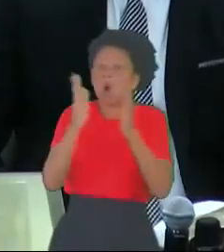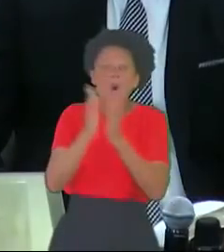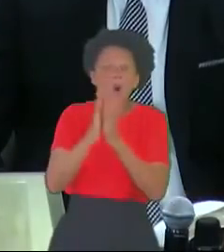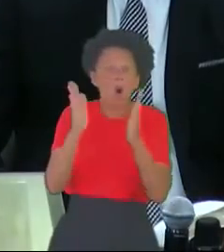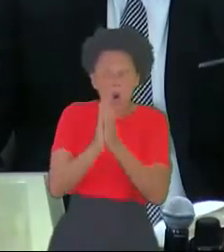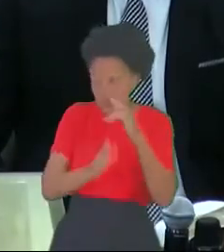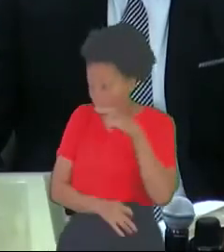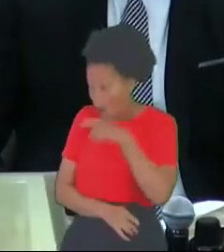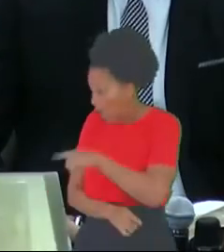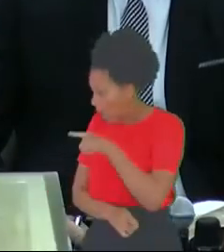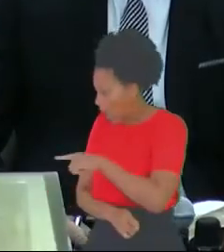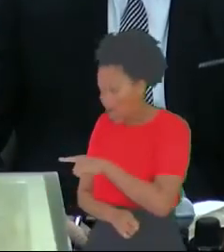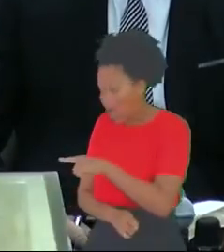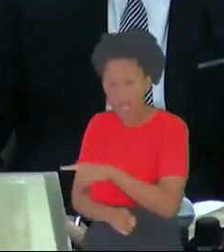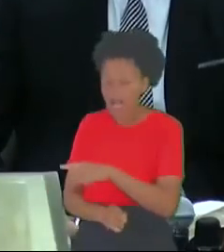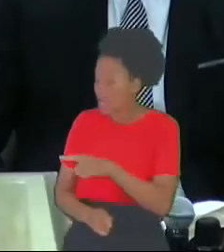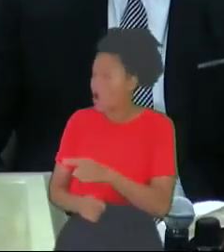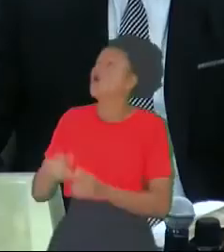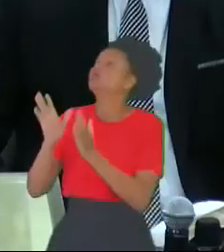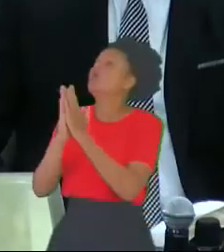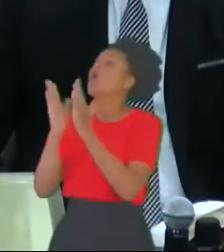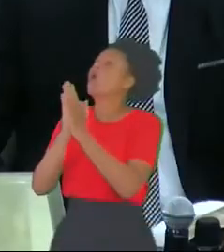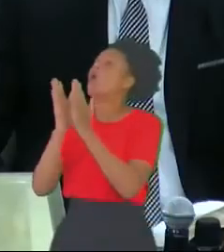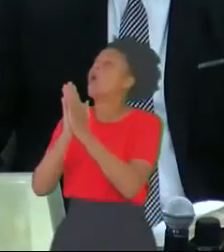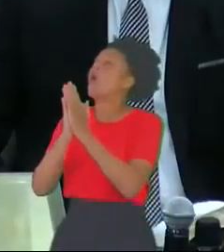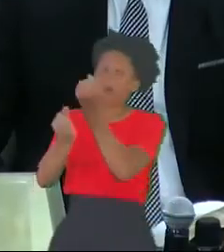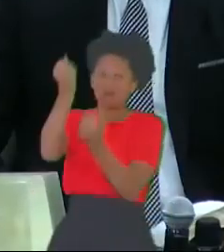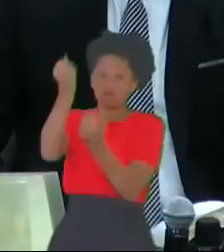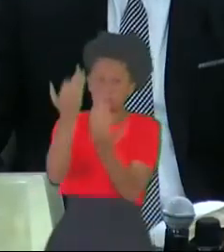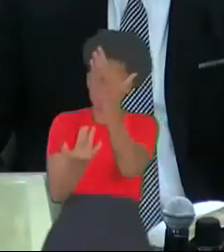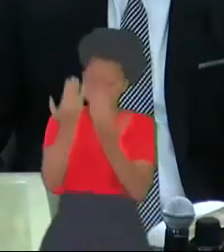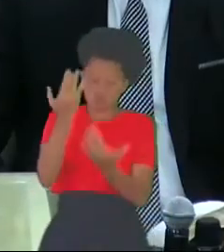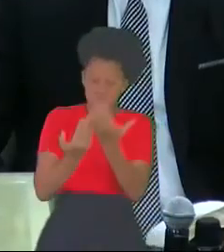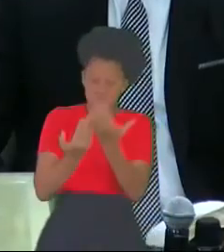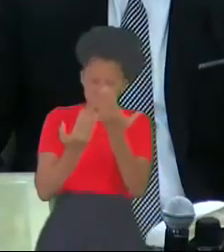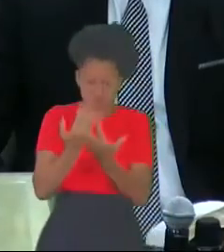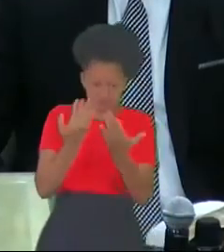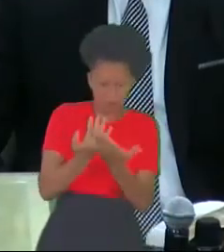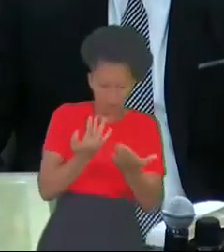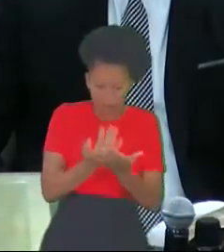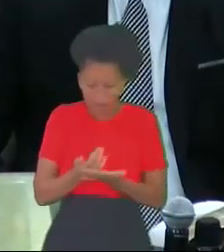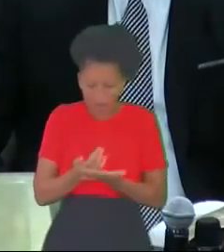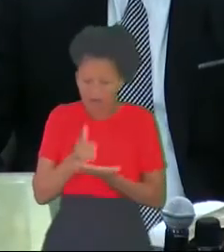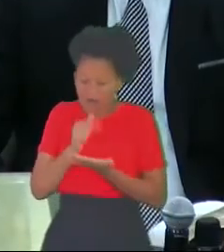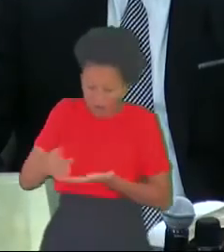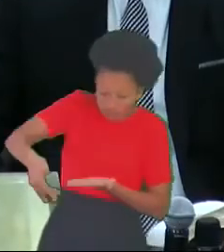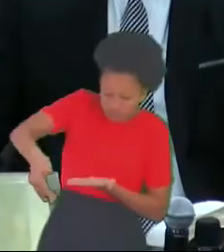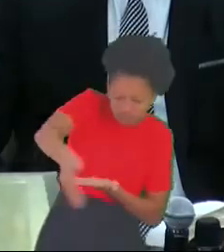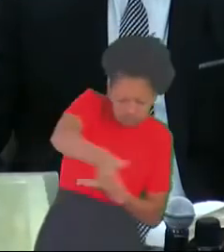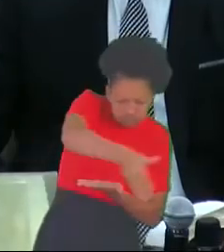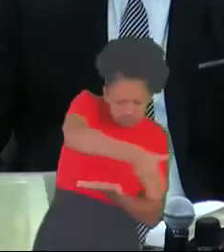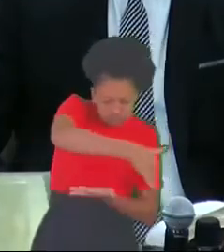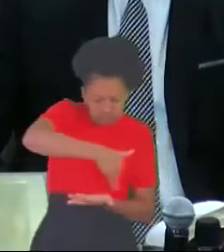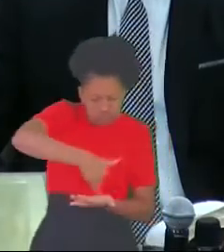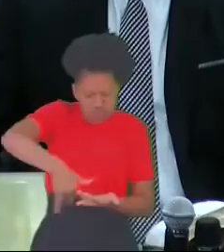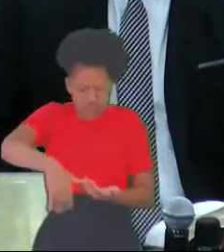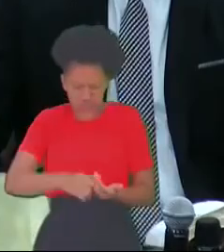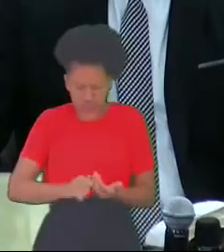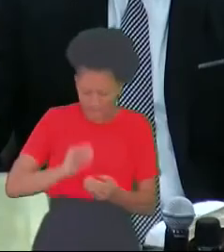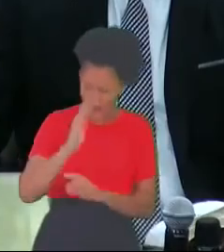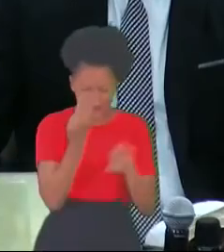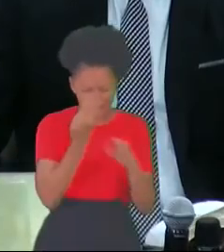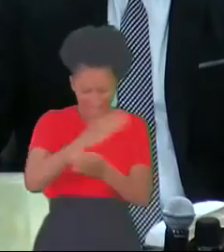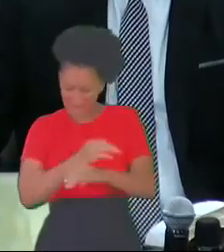irmãos amados? Desceu, lambeu a água do rego, queimou a lenha, queimou